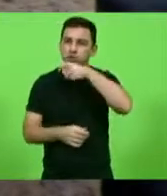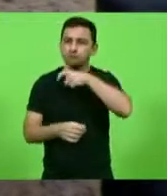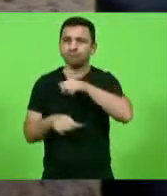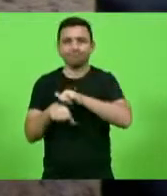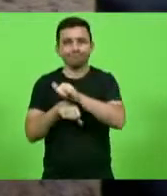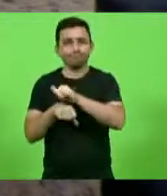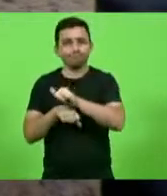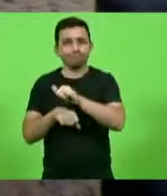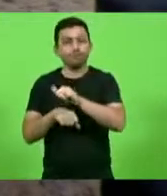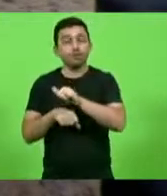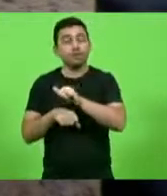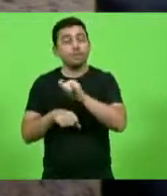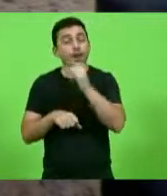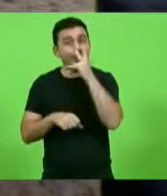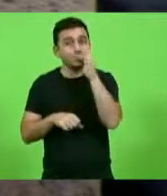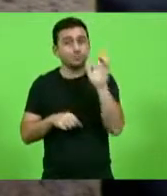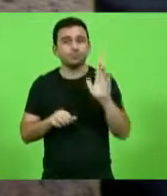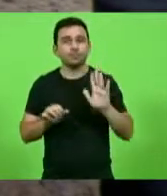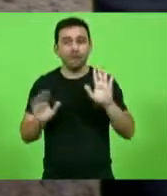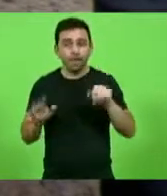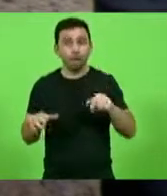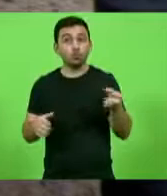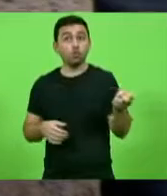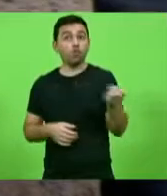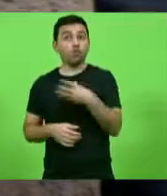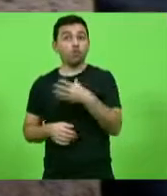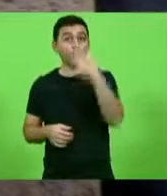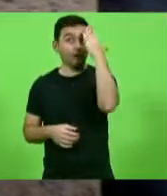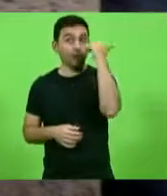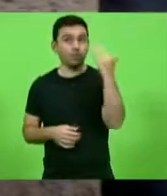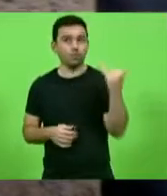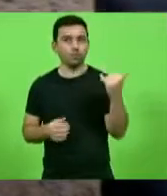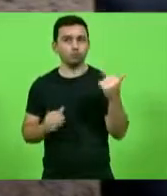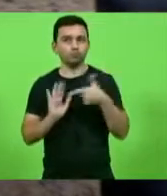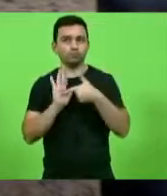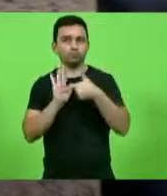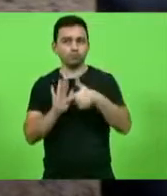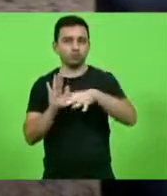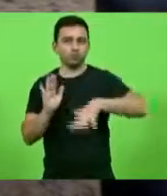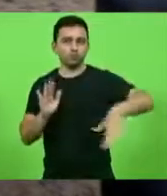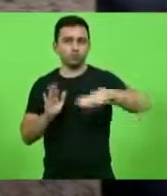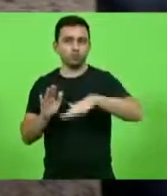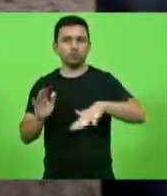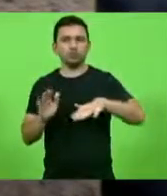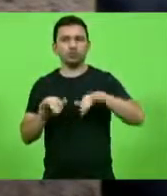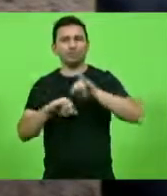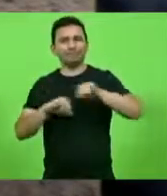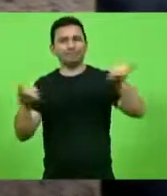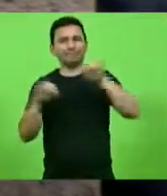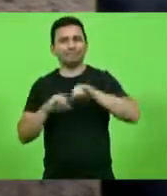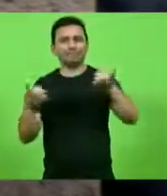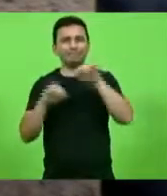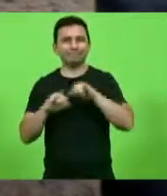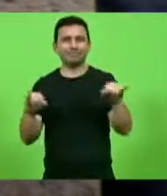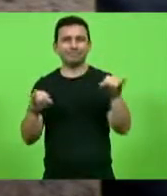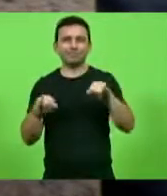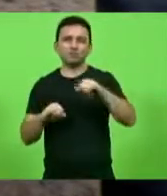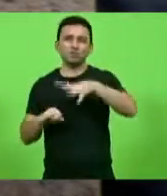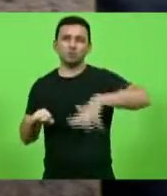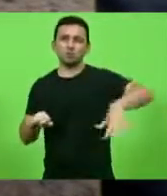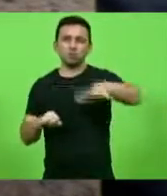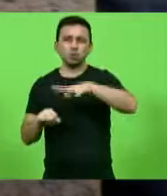respeito. É um dos casos mais recentes e famosos, polêmicos do Brasil todo, passou no Jornal Nacional, Globo Repórter, em todos os